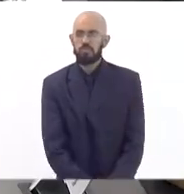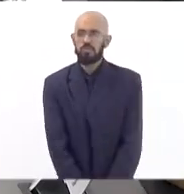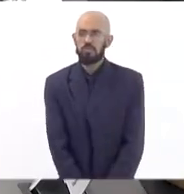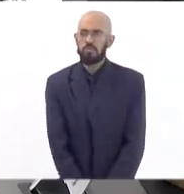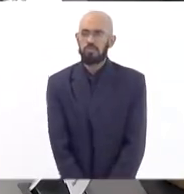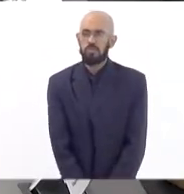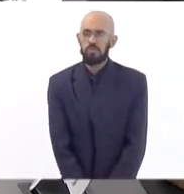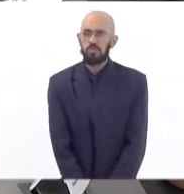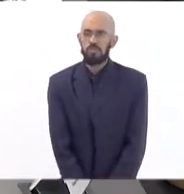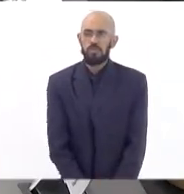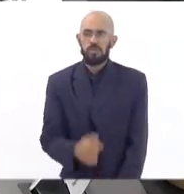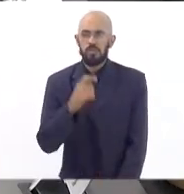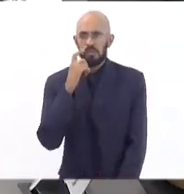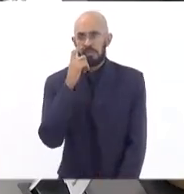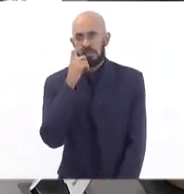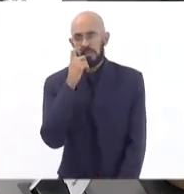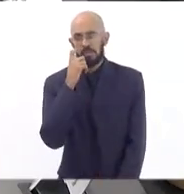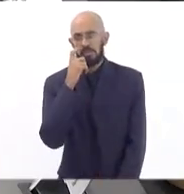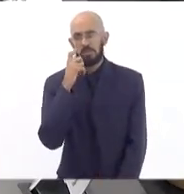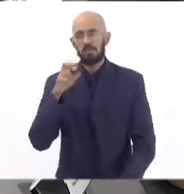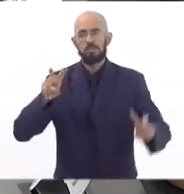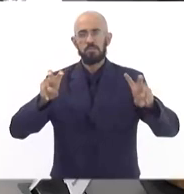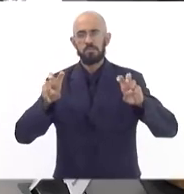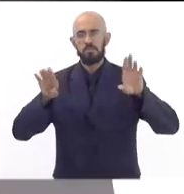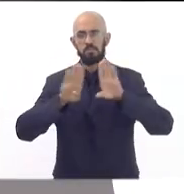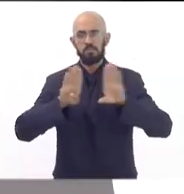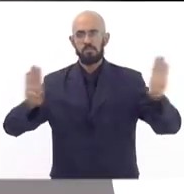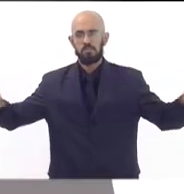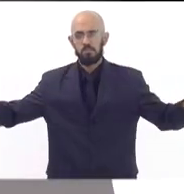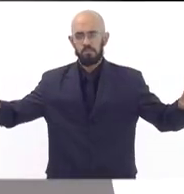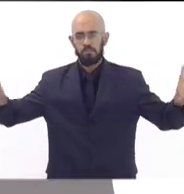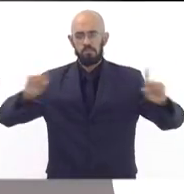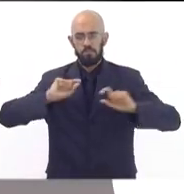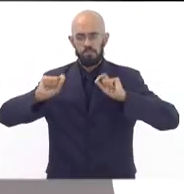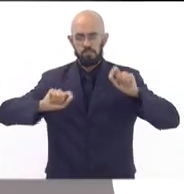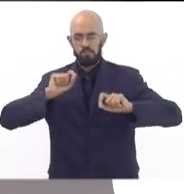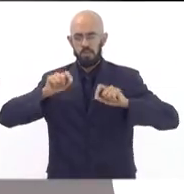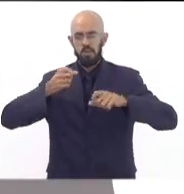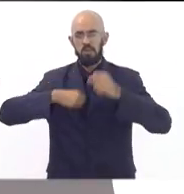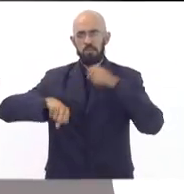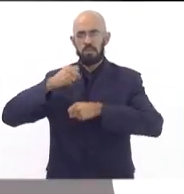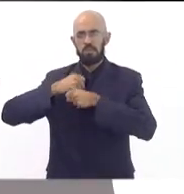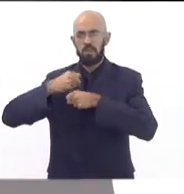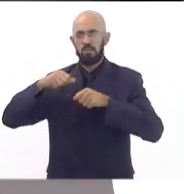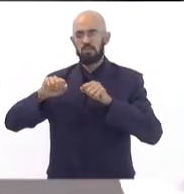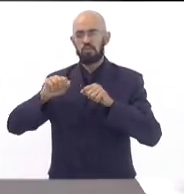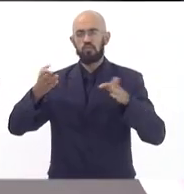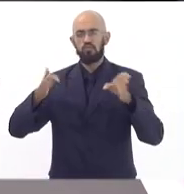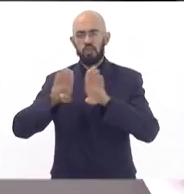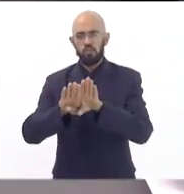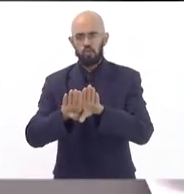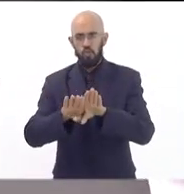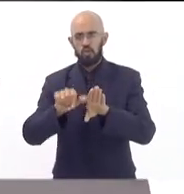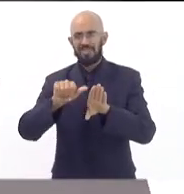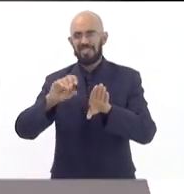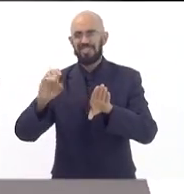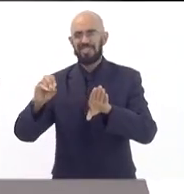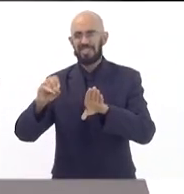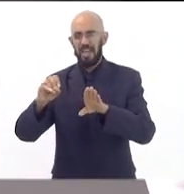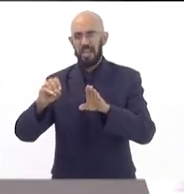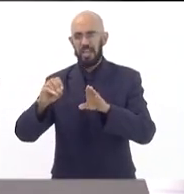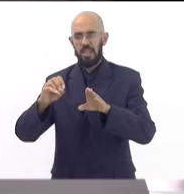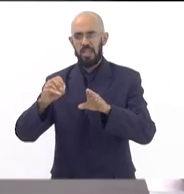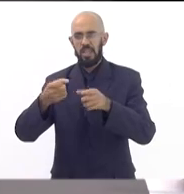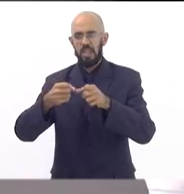continua com relação aos muros o ano passado a SuperVia fechou sem aberturas de muro e abertura que eu